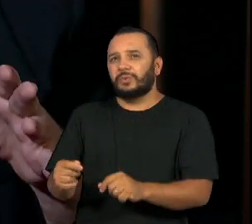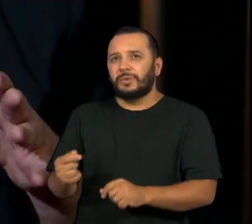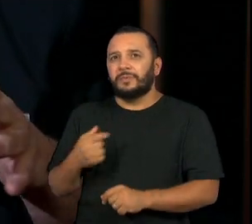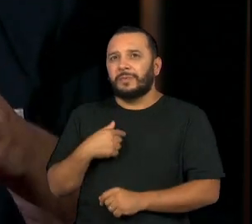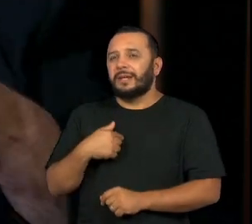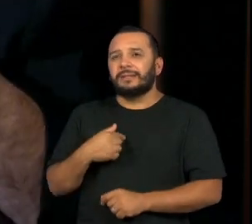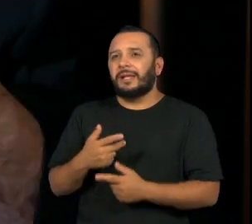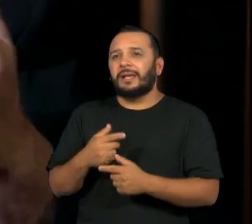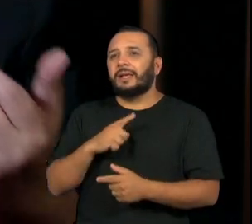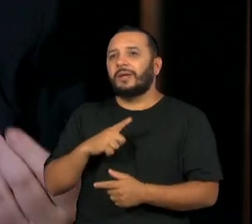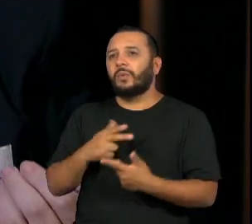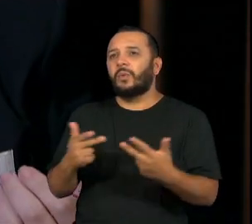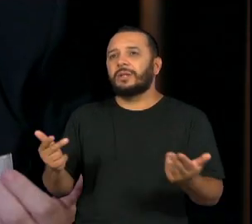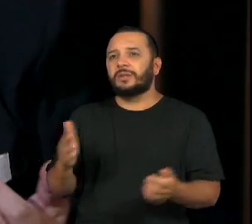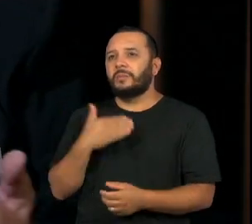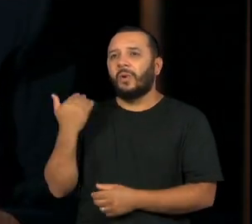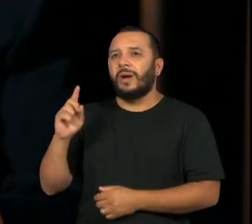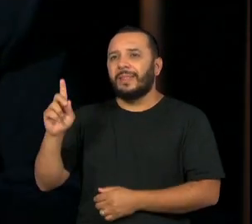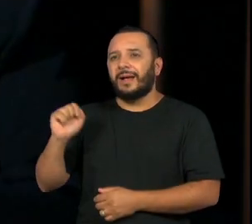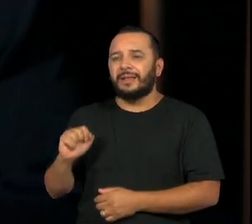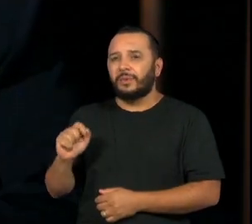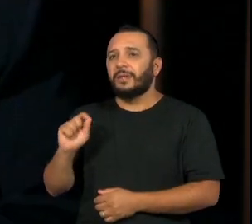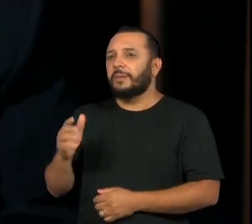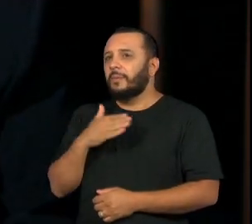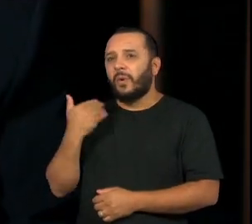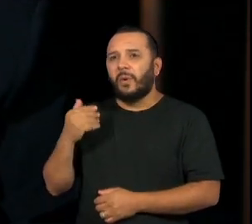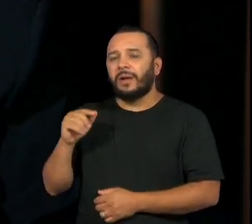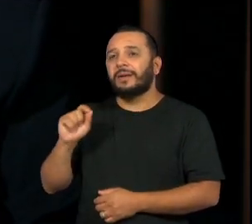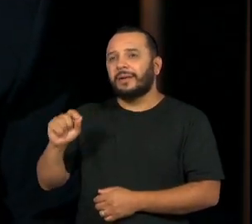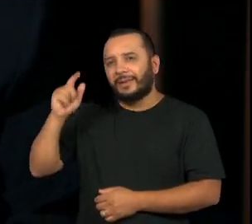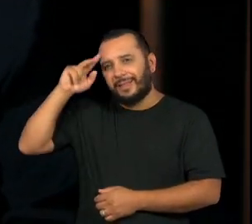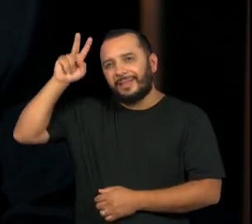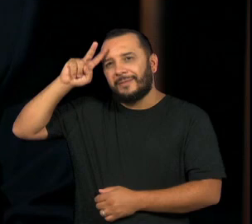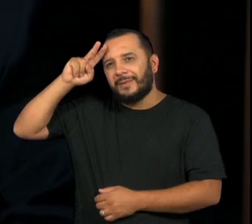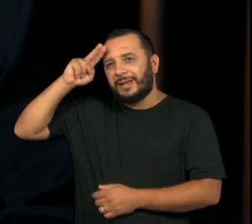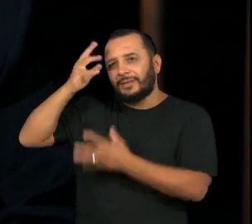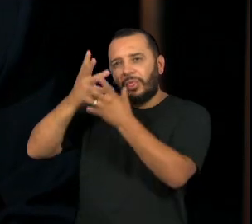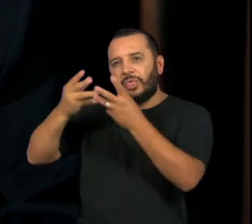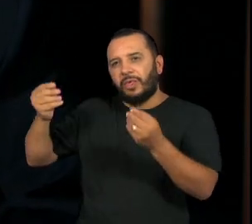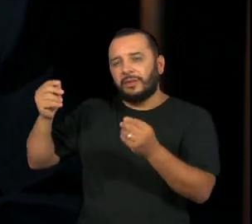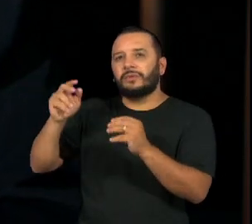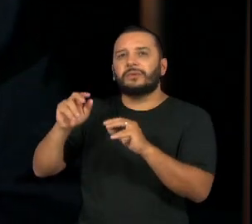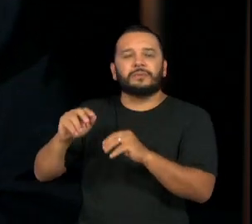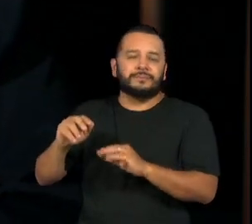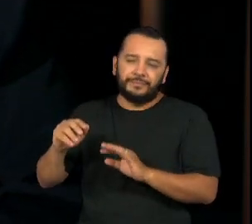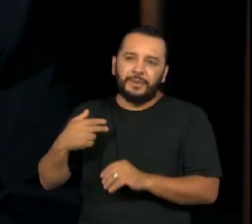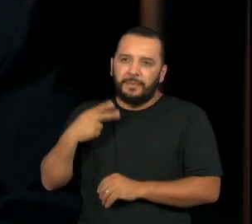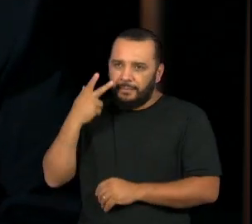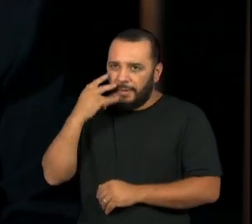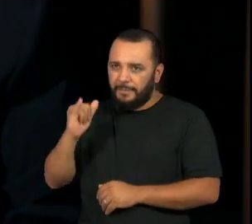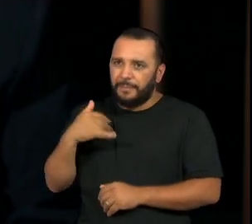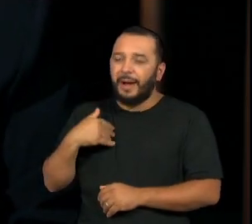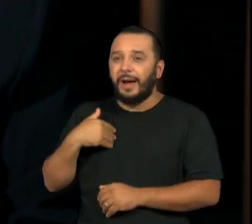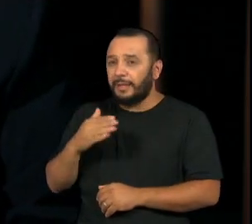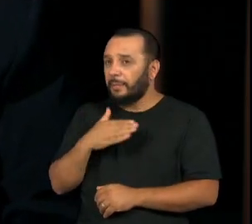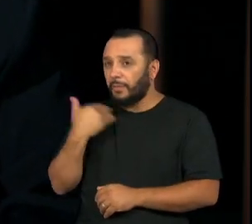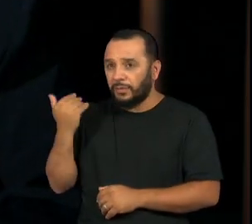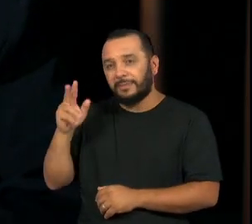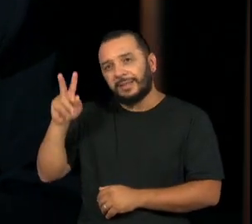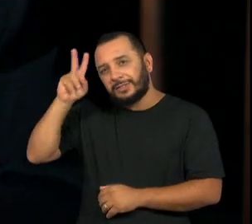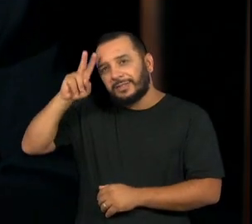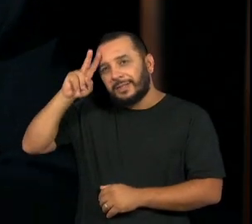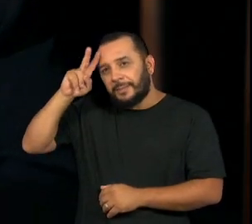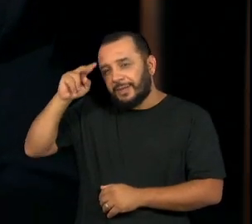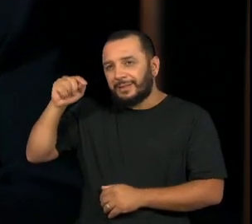morre. E o que não morre? A memória. O meu pai está morto? Estamos falando dele aqui,